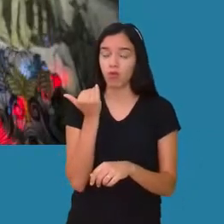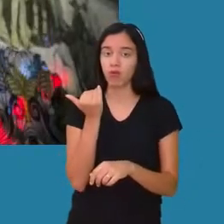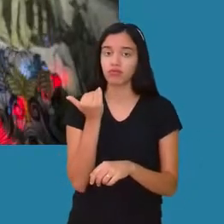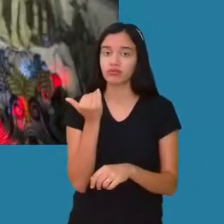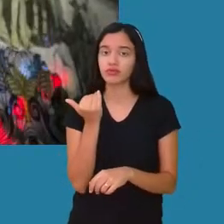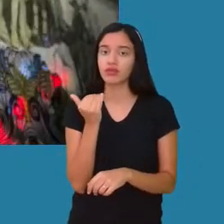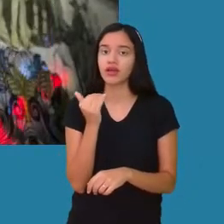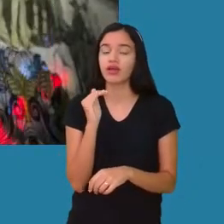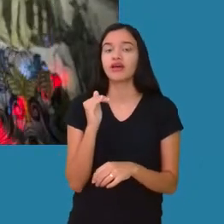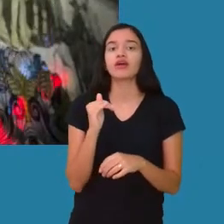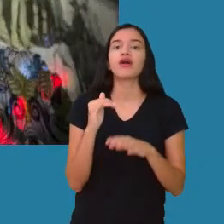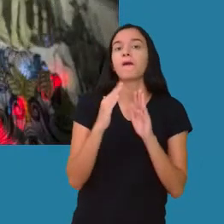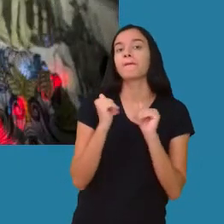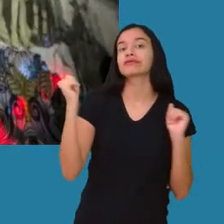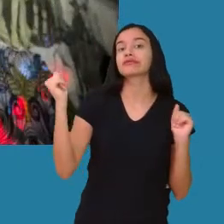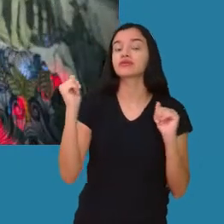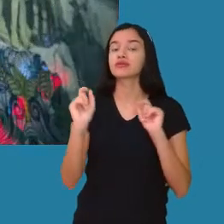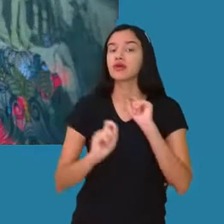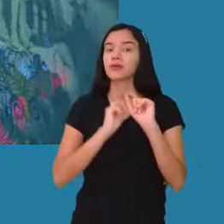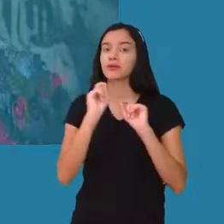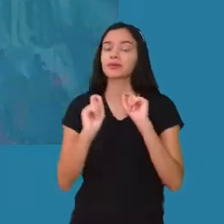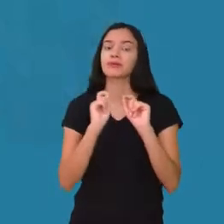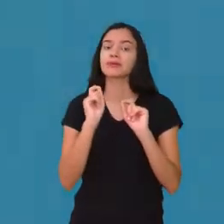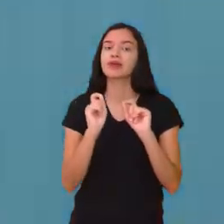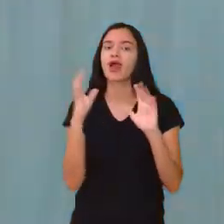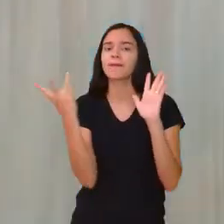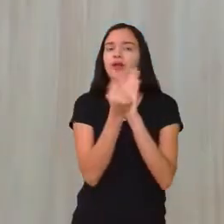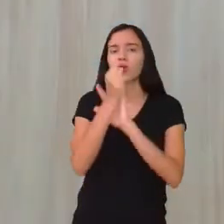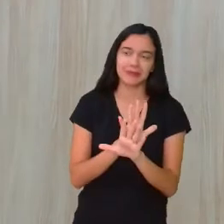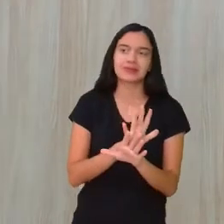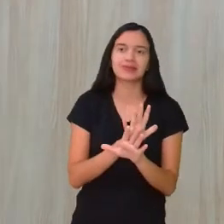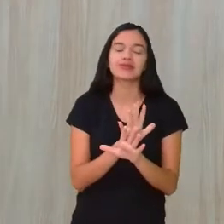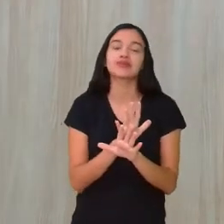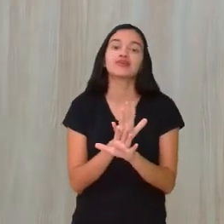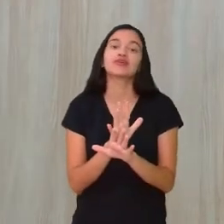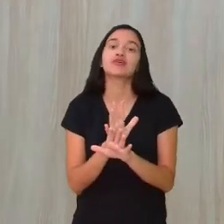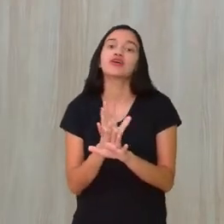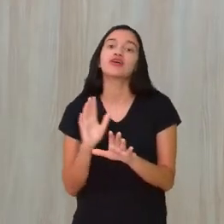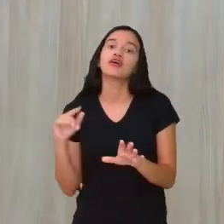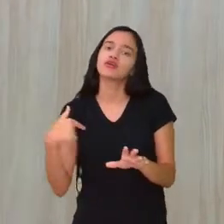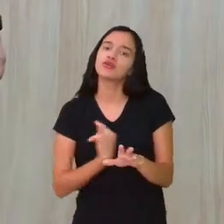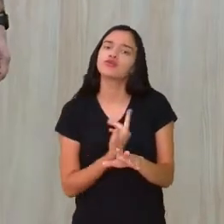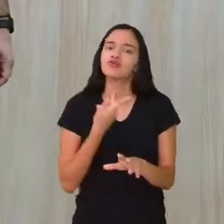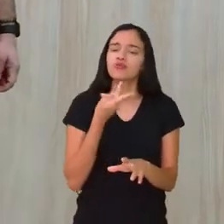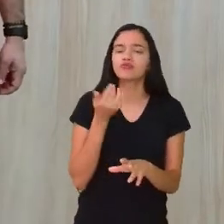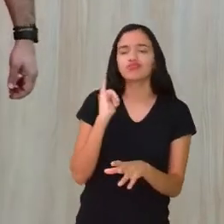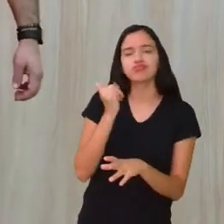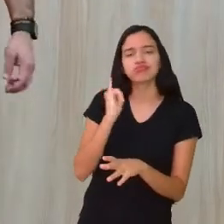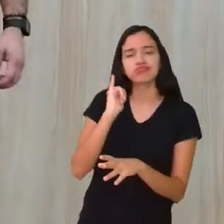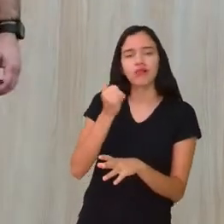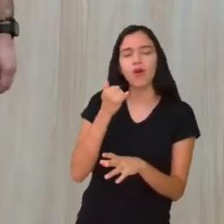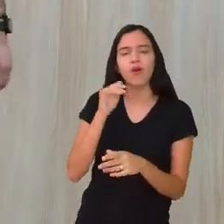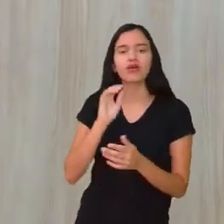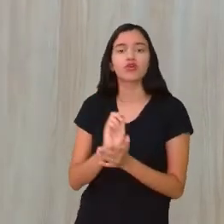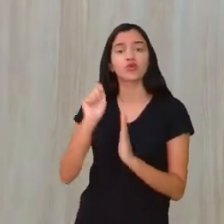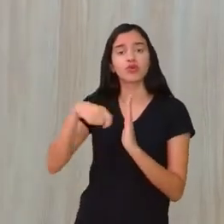tectônica se deslocando, né? Formando outro mapa, né? Então a gente vê tudo, vulcão